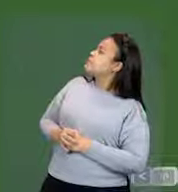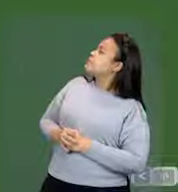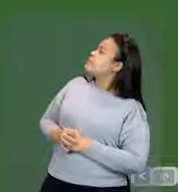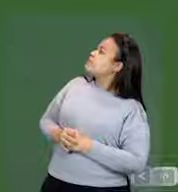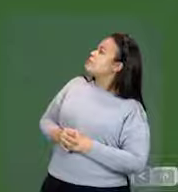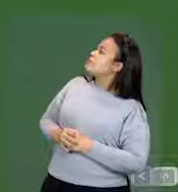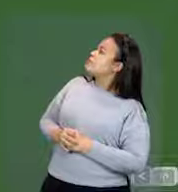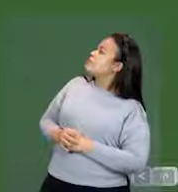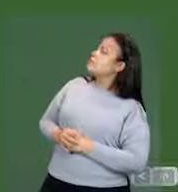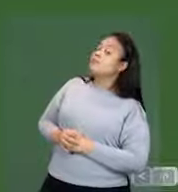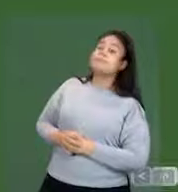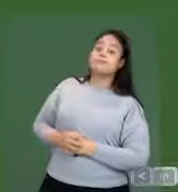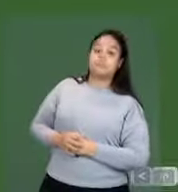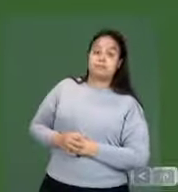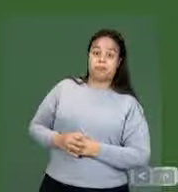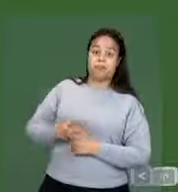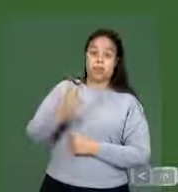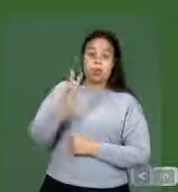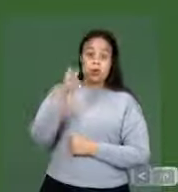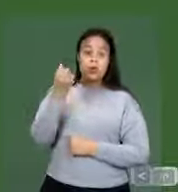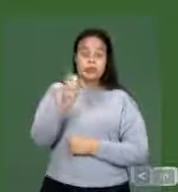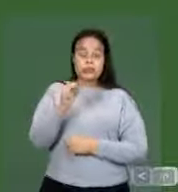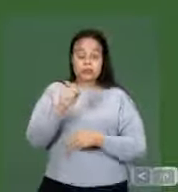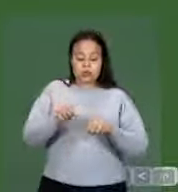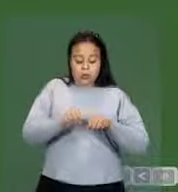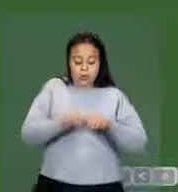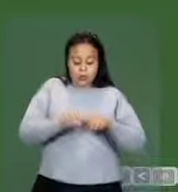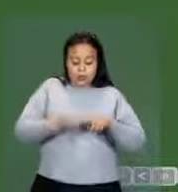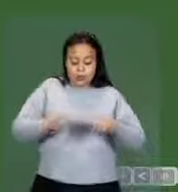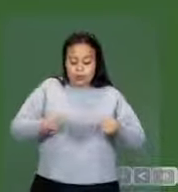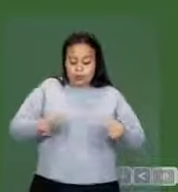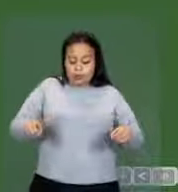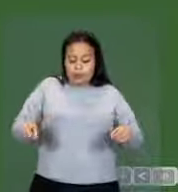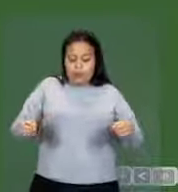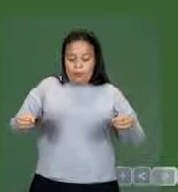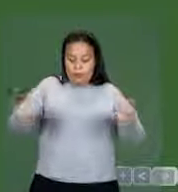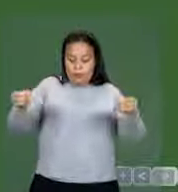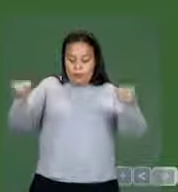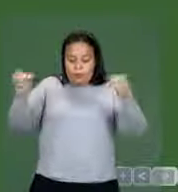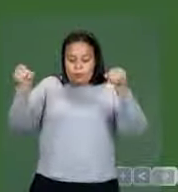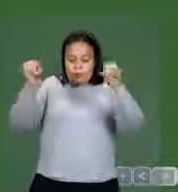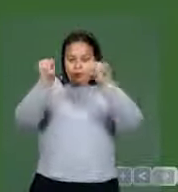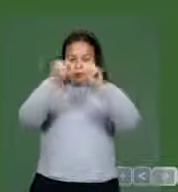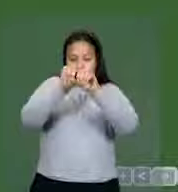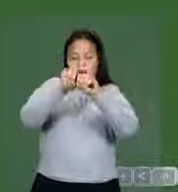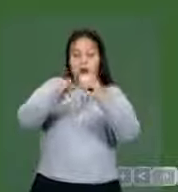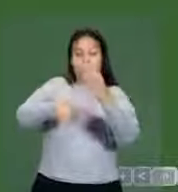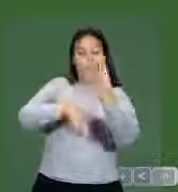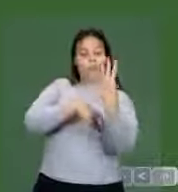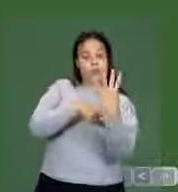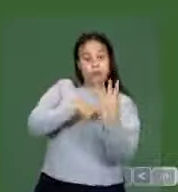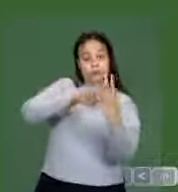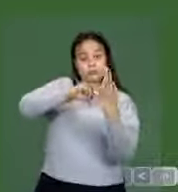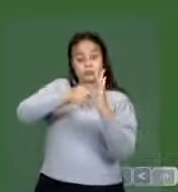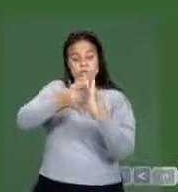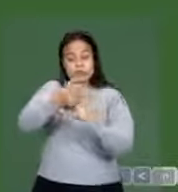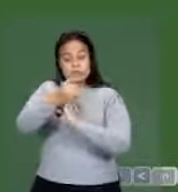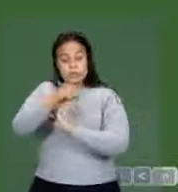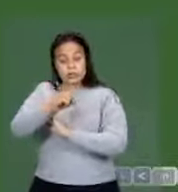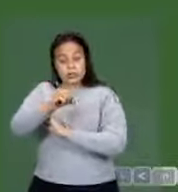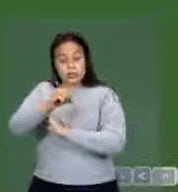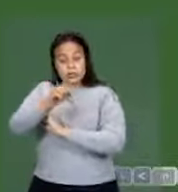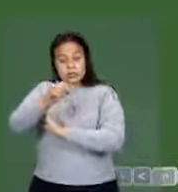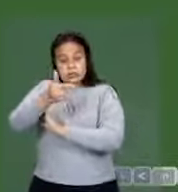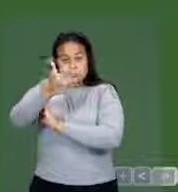esse condutor foi atravessado por um total de 4 vezes 10 elevado a 20 elétrons.